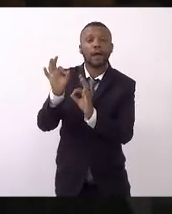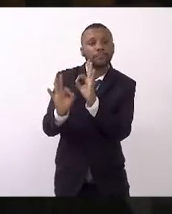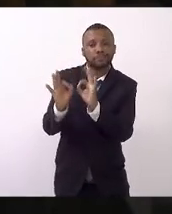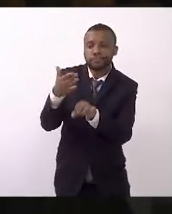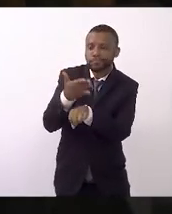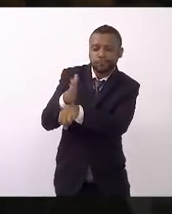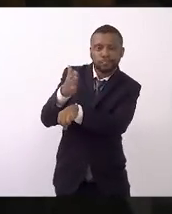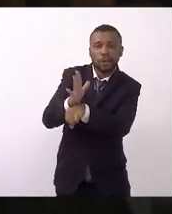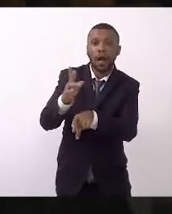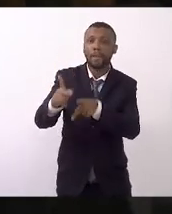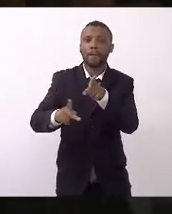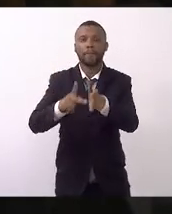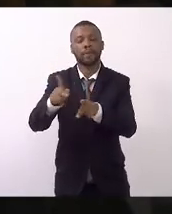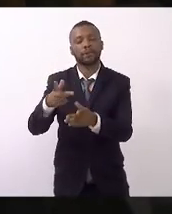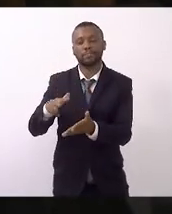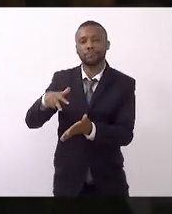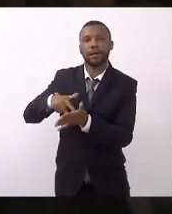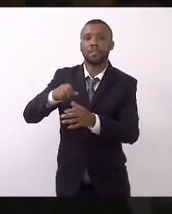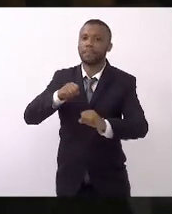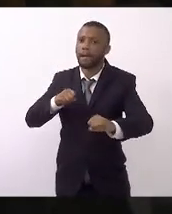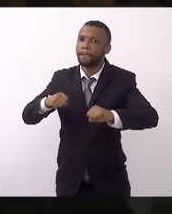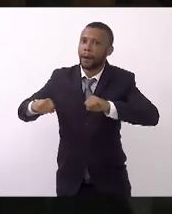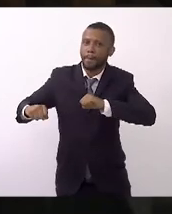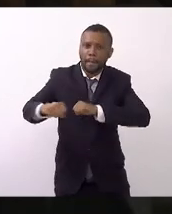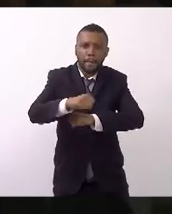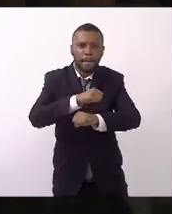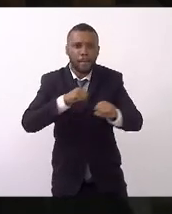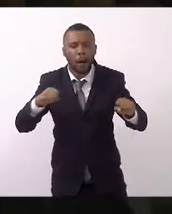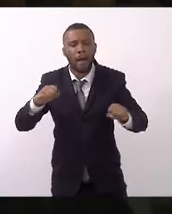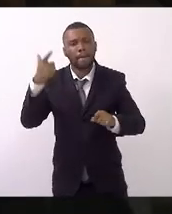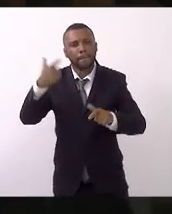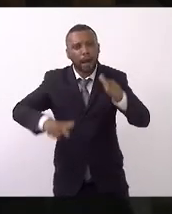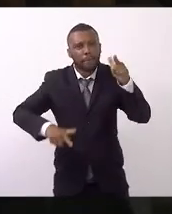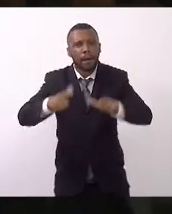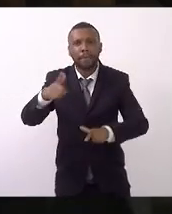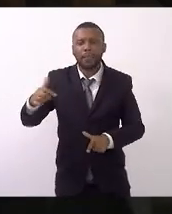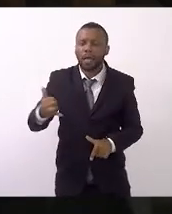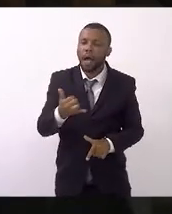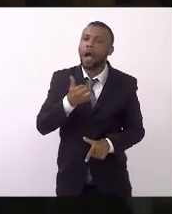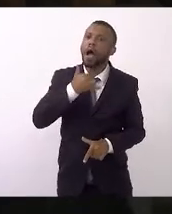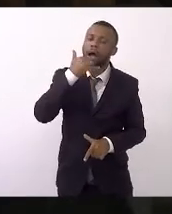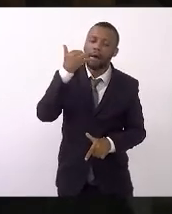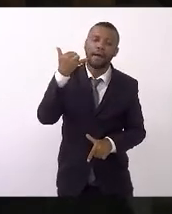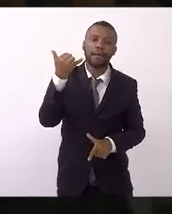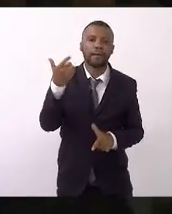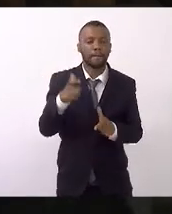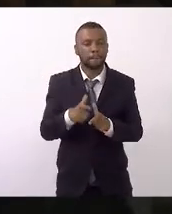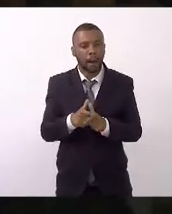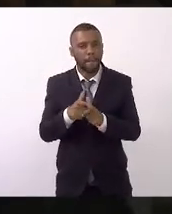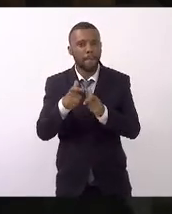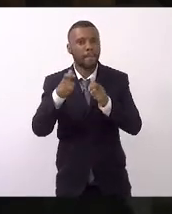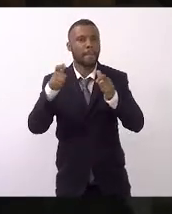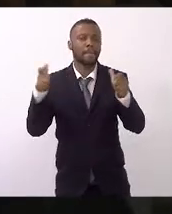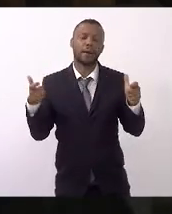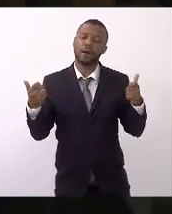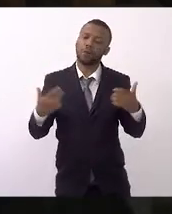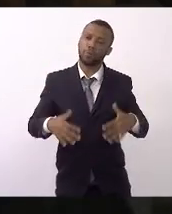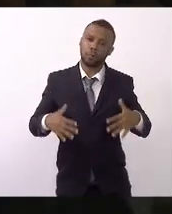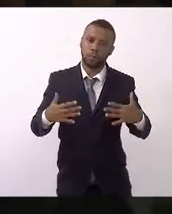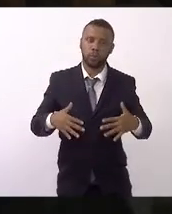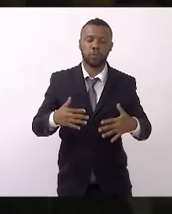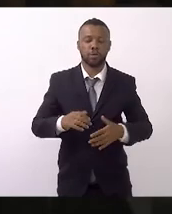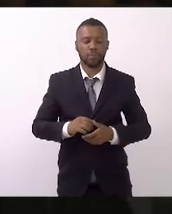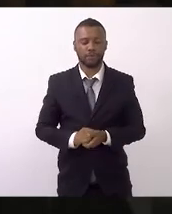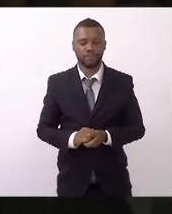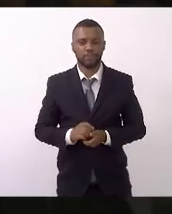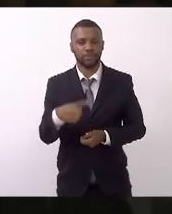esses enfrentamentos. E cada vez as tragédias serão de maior monta. A